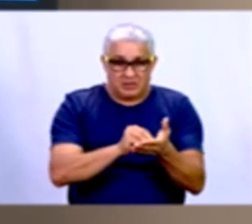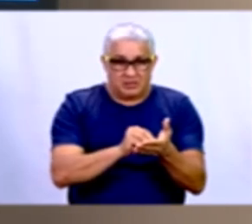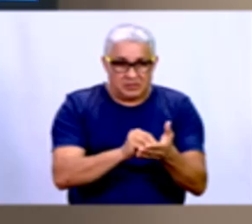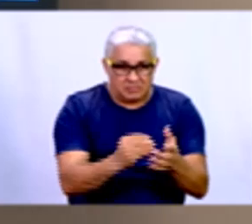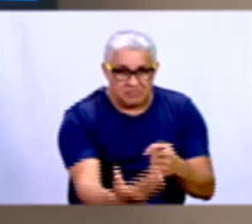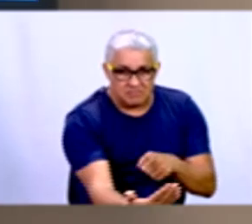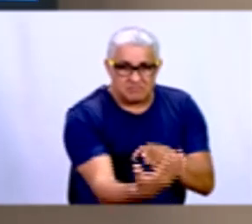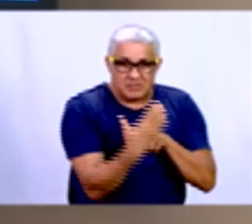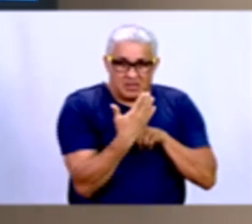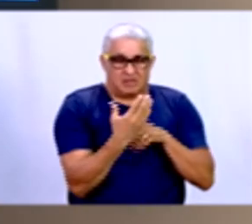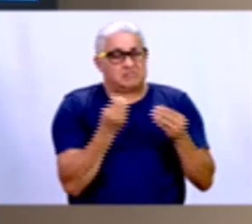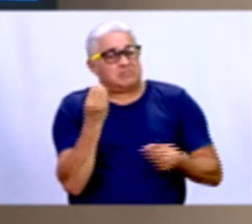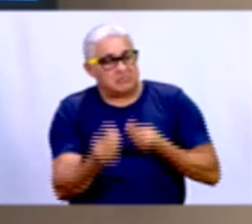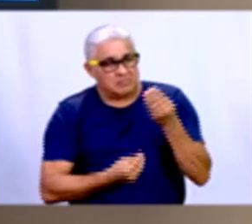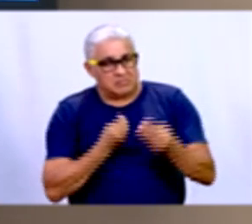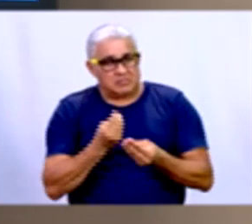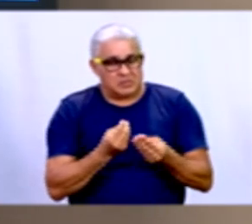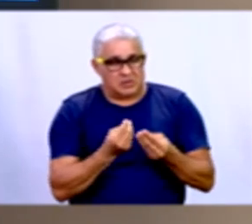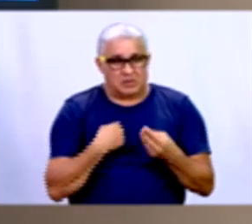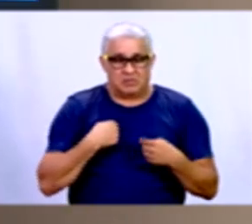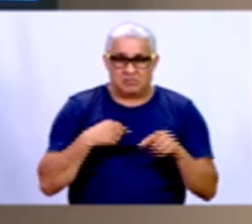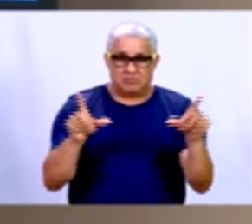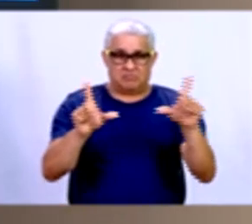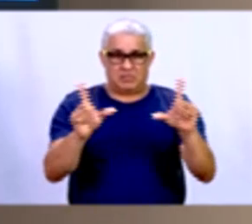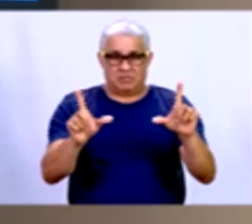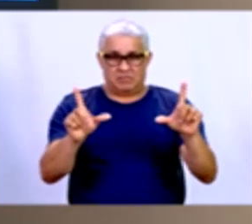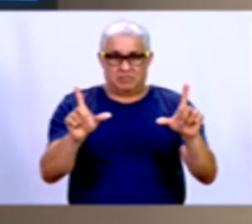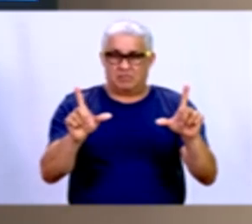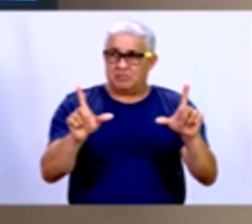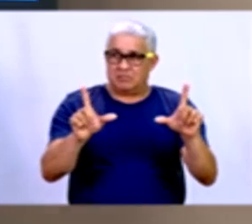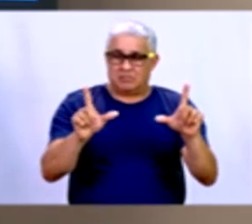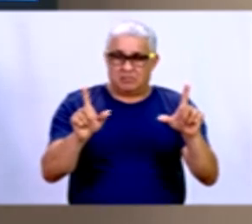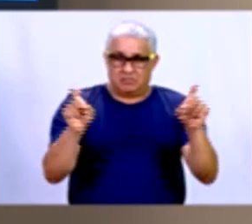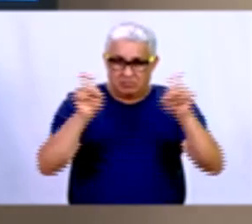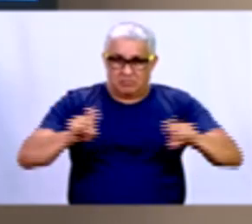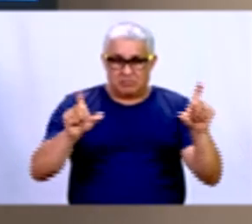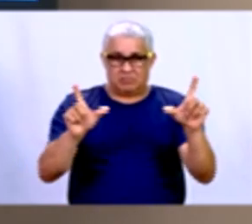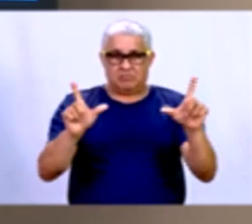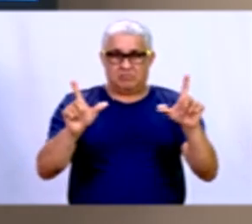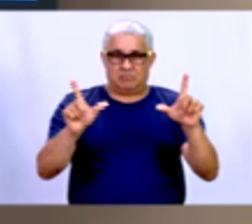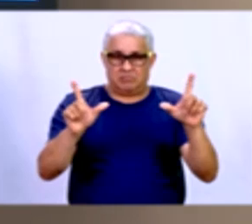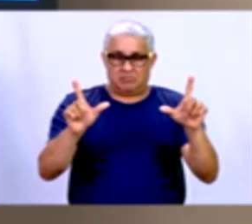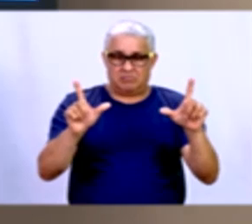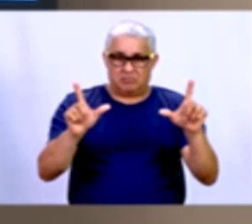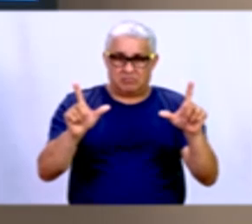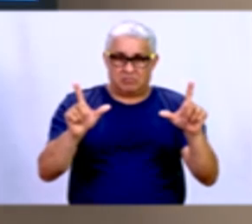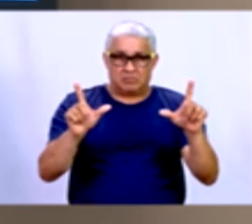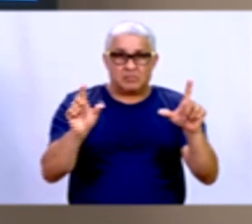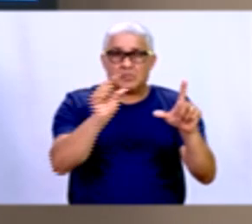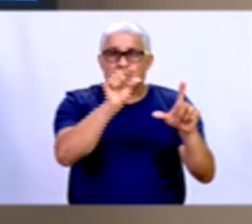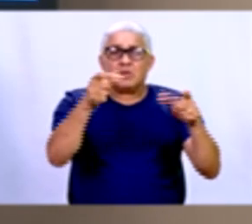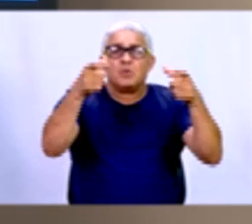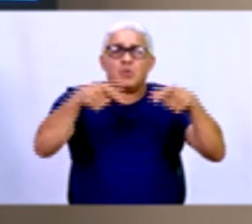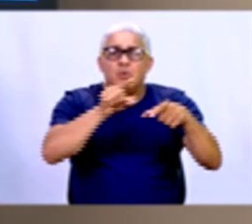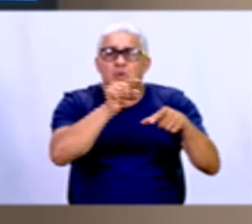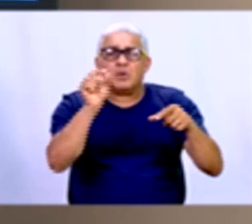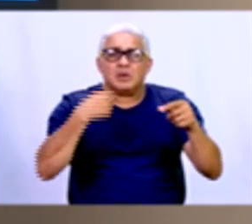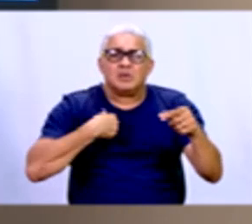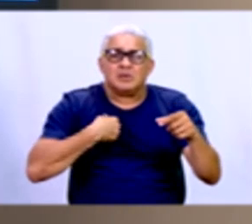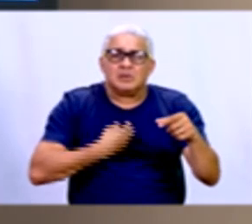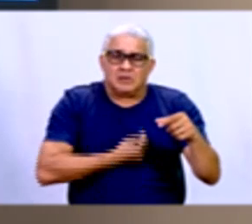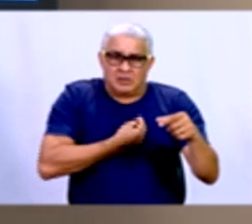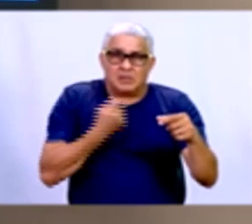Como assim? Você está numa tela, mas em cima ou em qualquer parte da tela não diz em que parte do sistema você